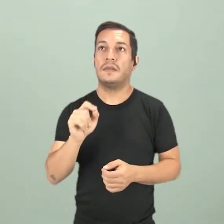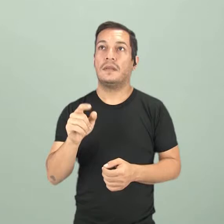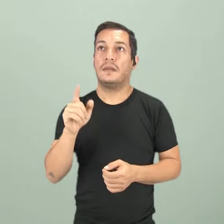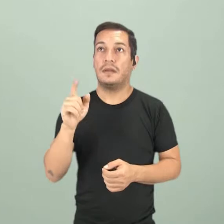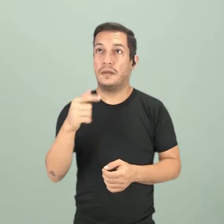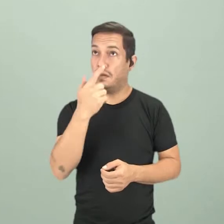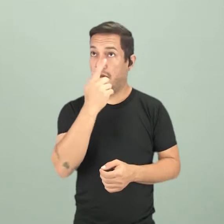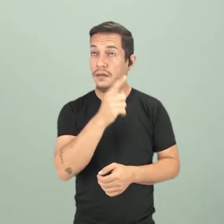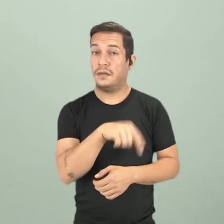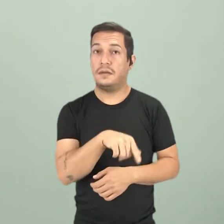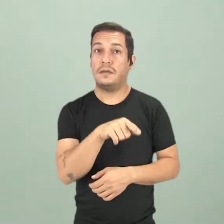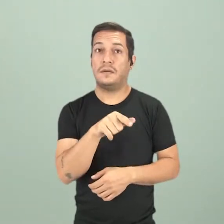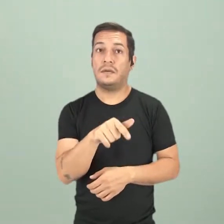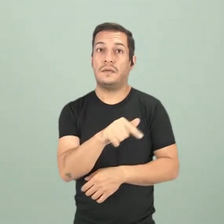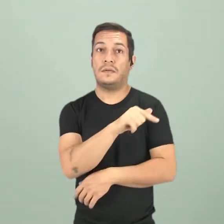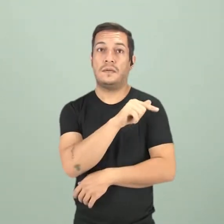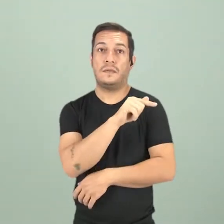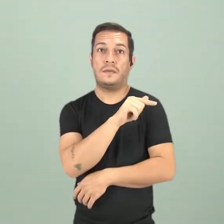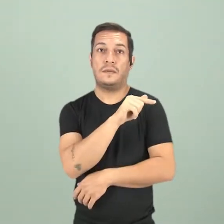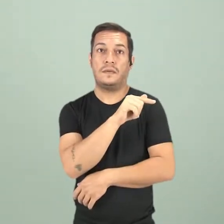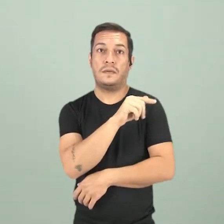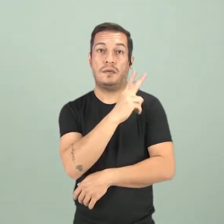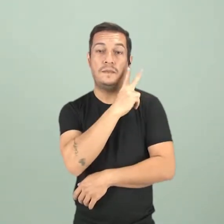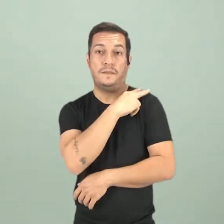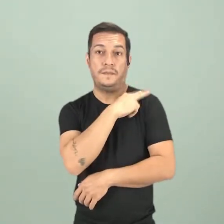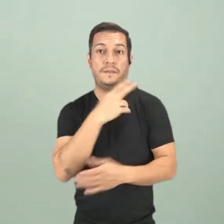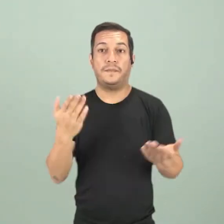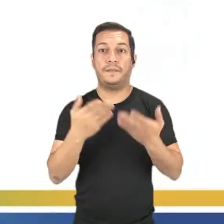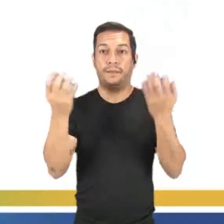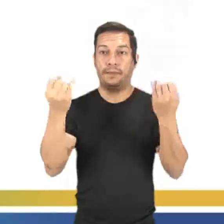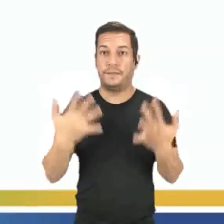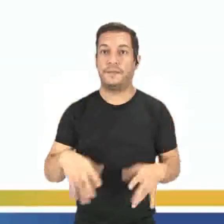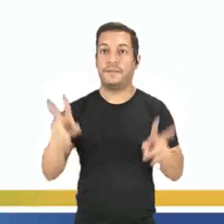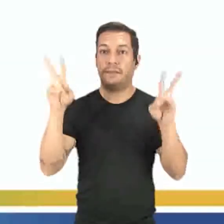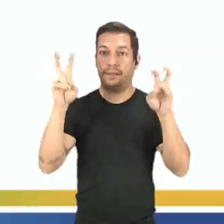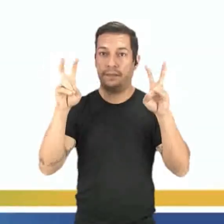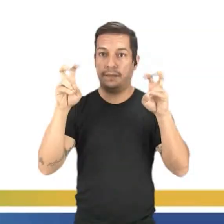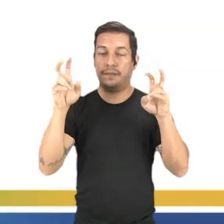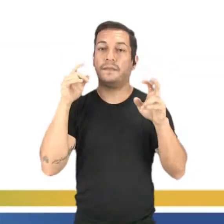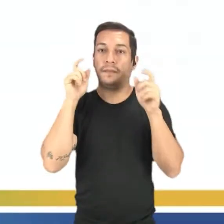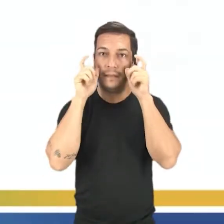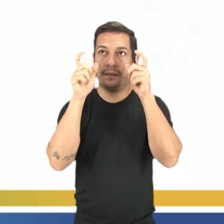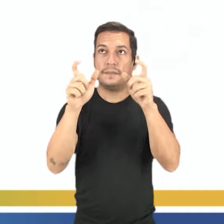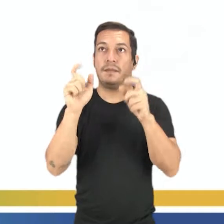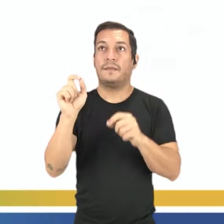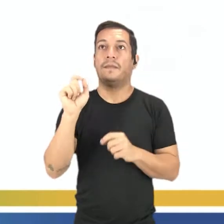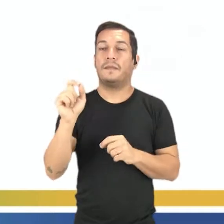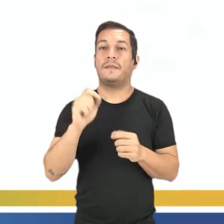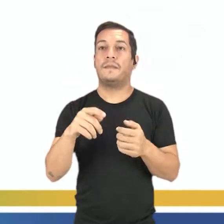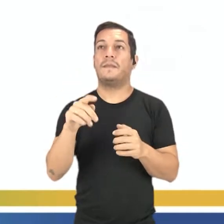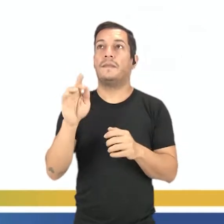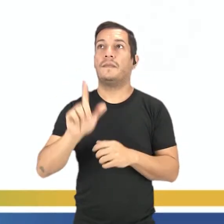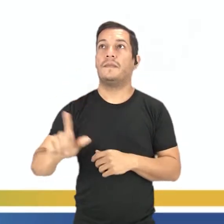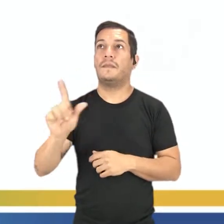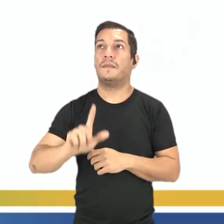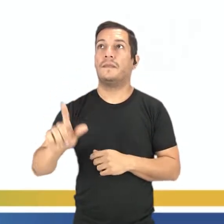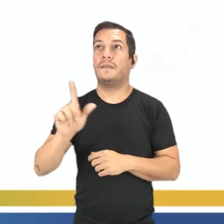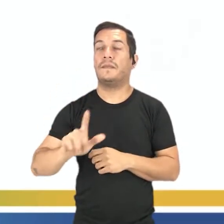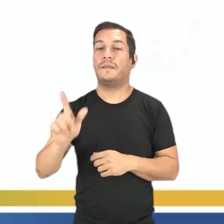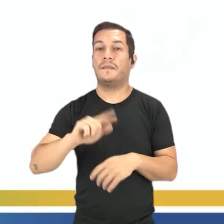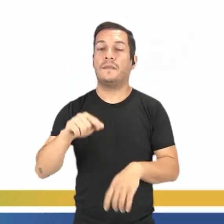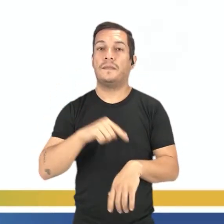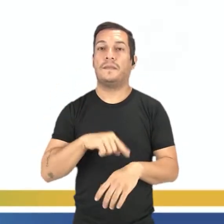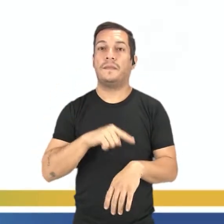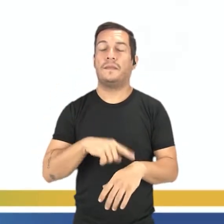séries. Hoje o nosso assunto é bem interessante. Mais um estilo literário e neste momento